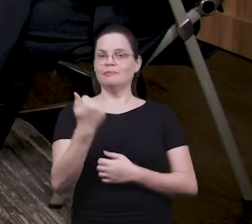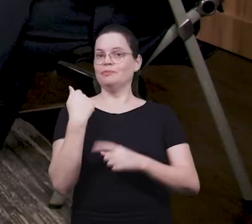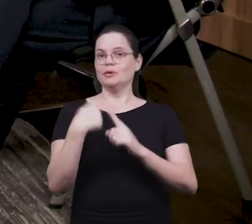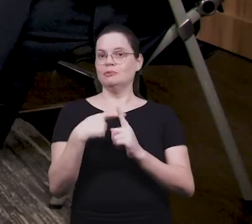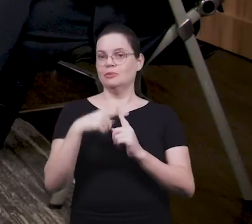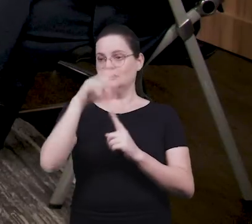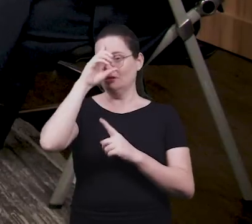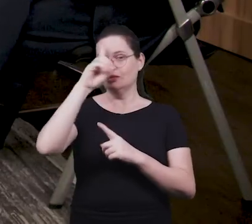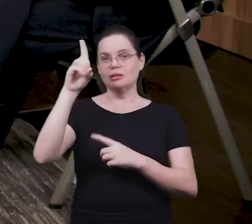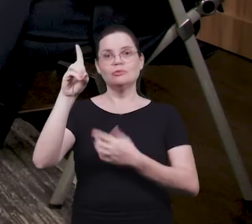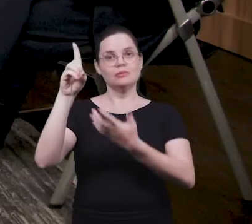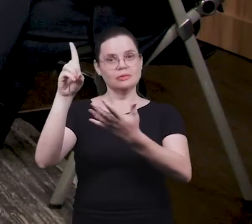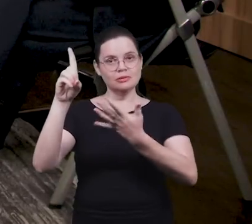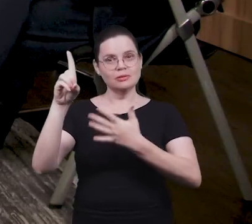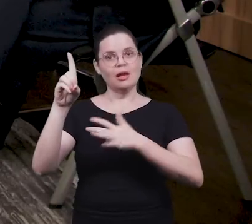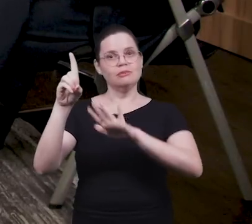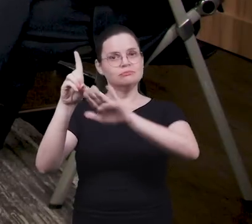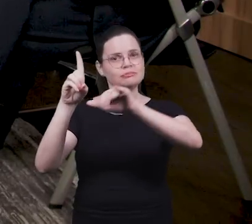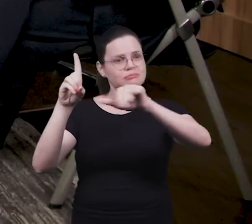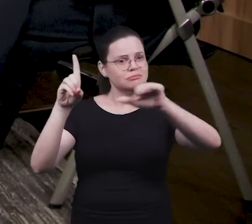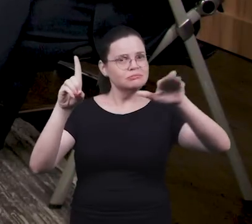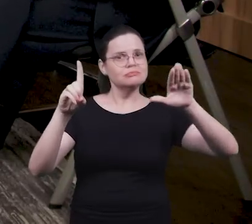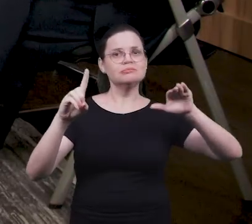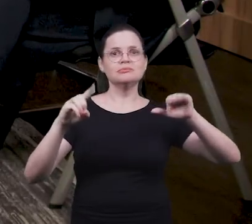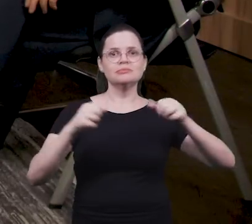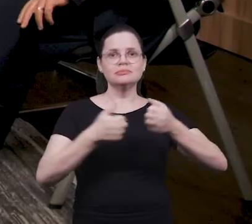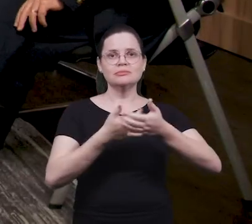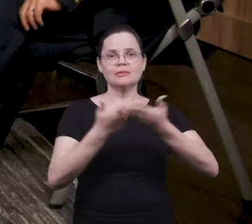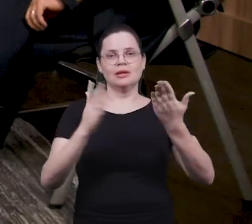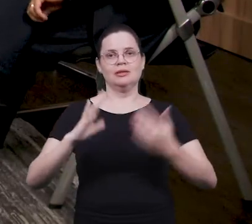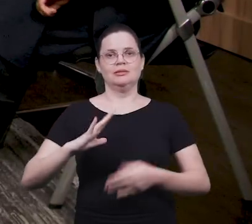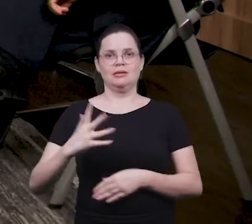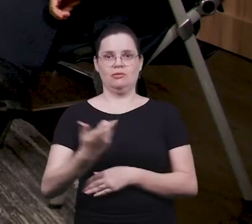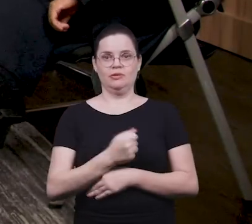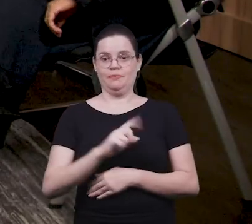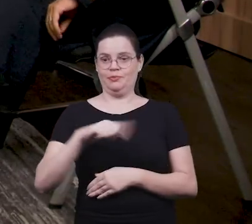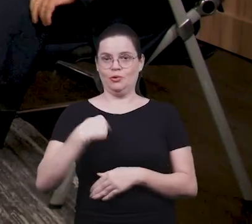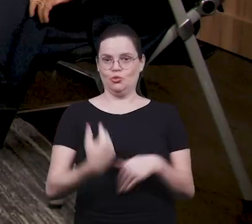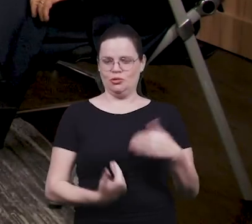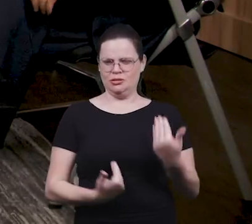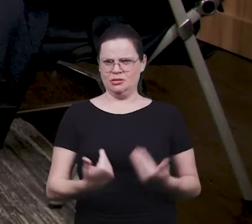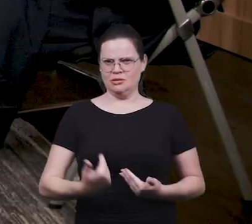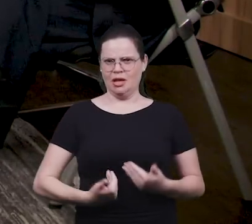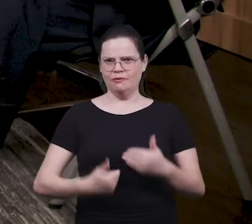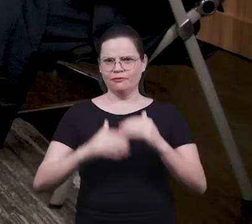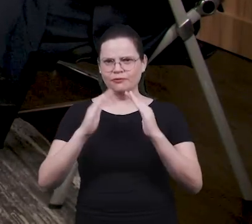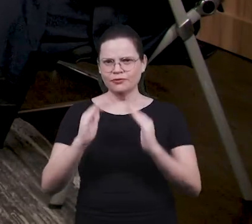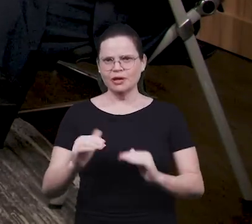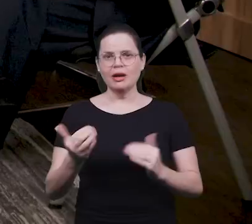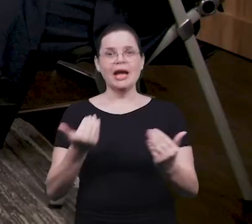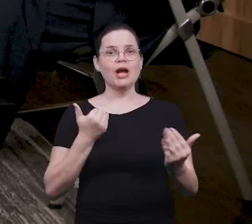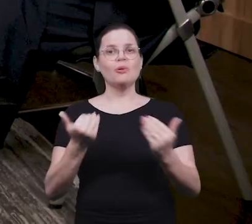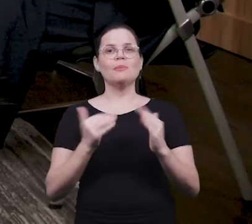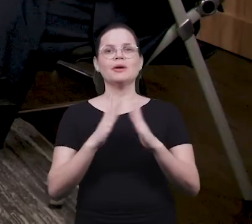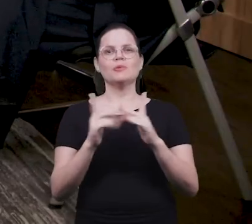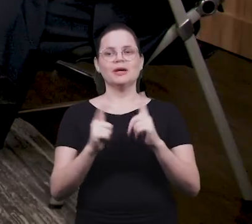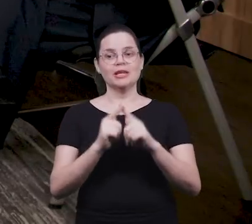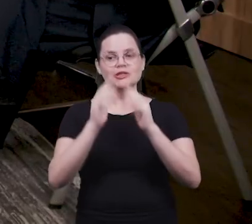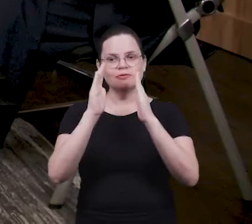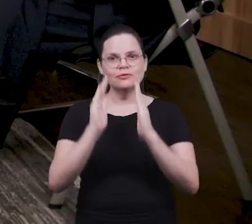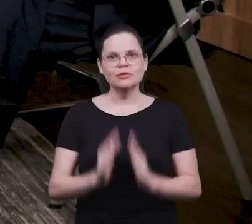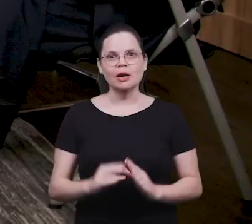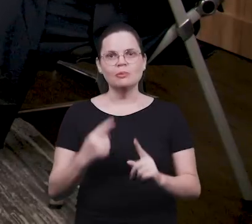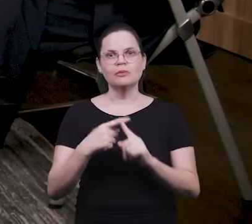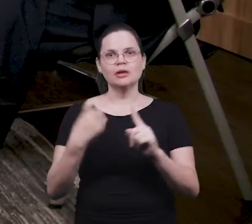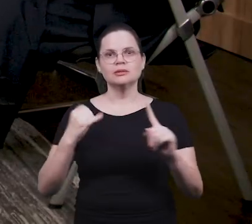igreja, ela é mestra quando ela está conectada com o projeto da eternidade. E esse projeto